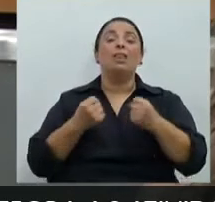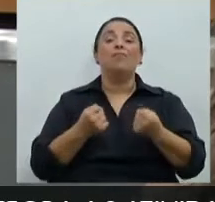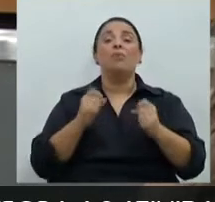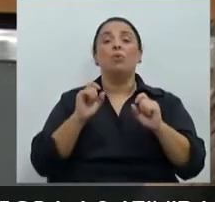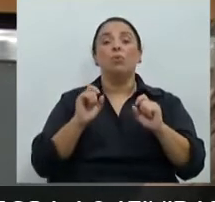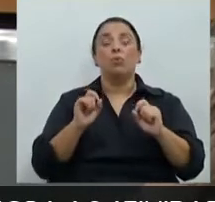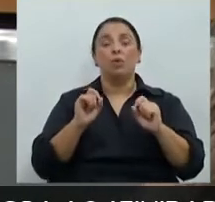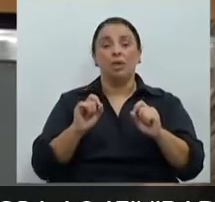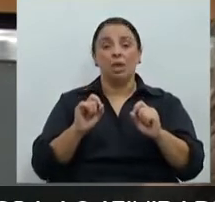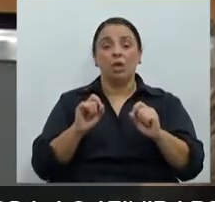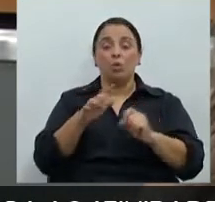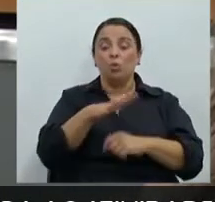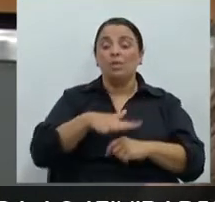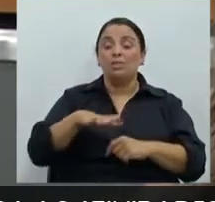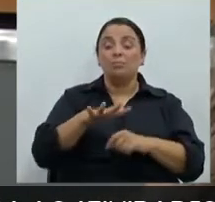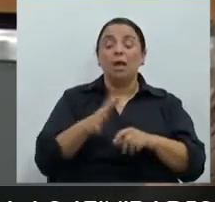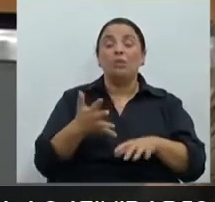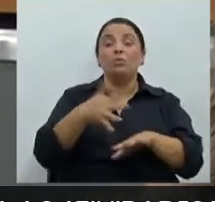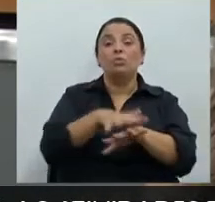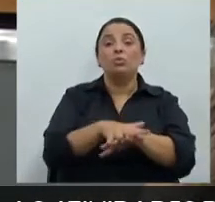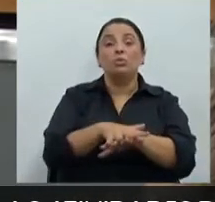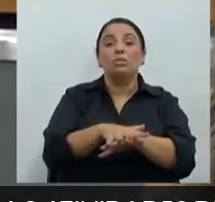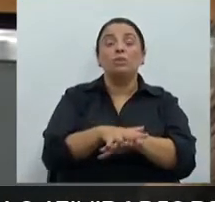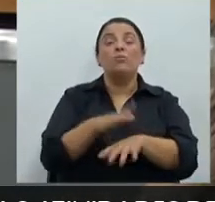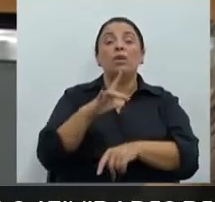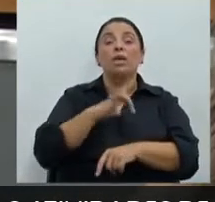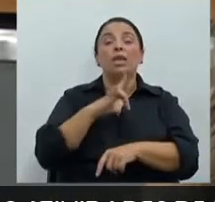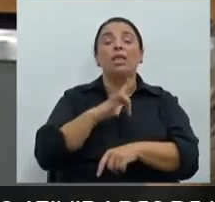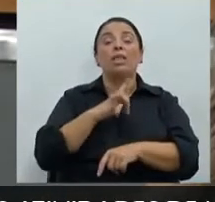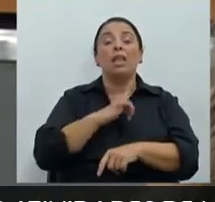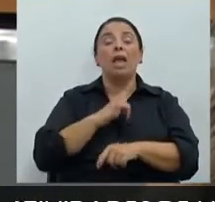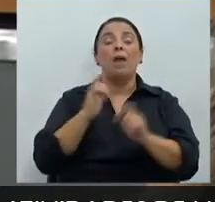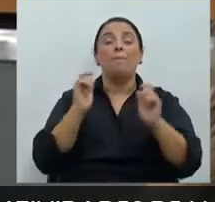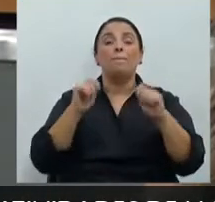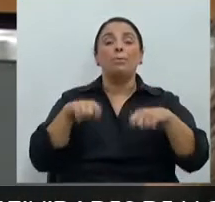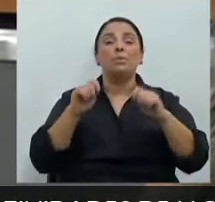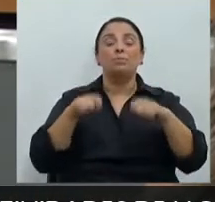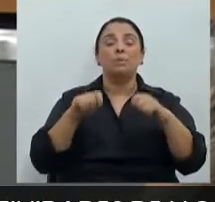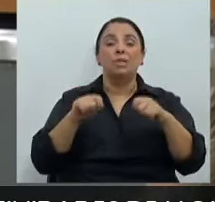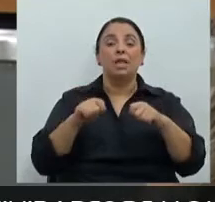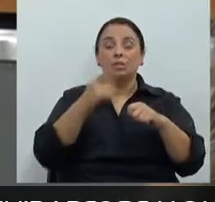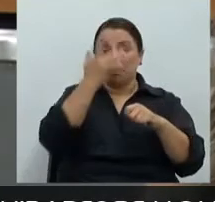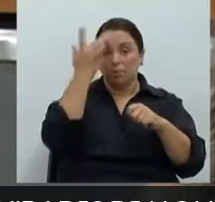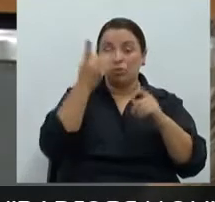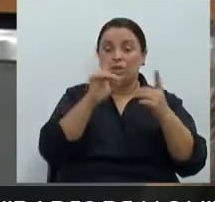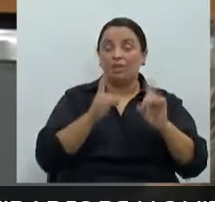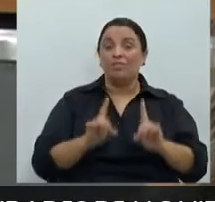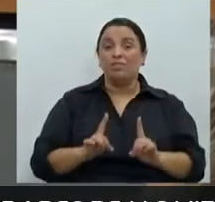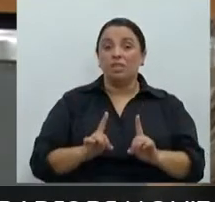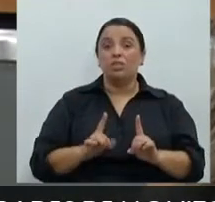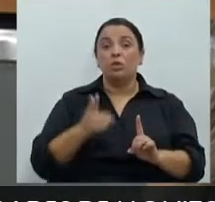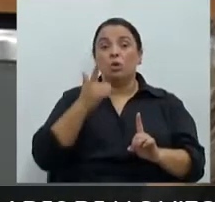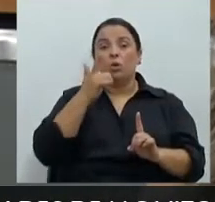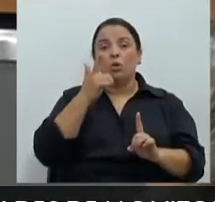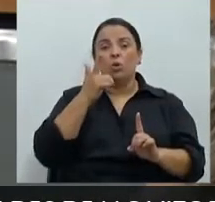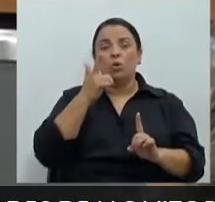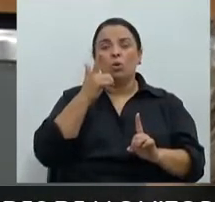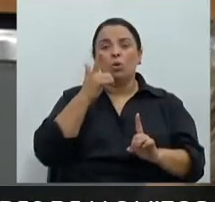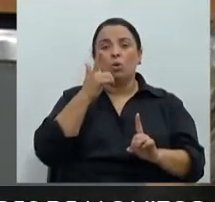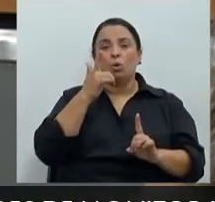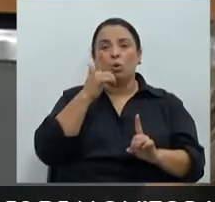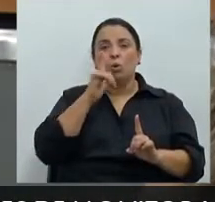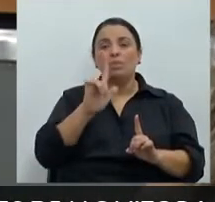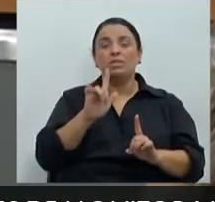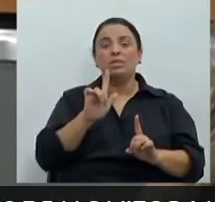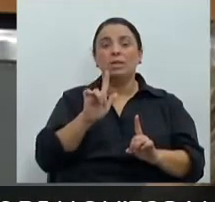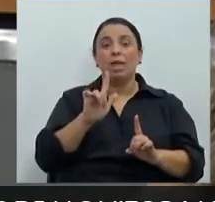um espaço inclusivo e que possibilite a pessoa com deficiência ela conseguir conquistar pessoalmente o